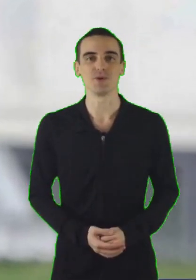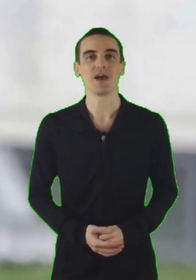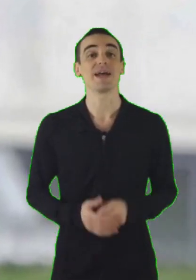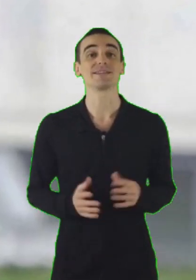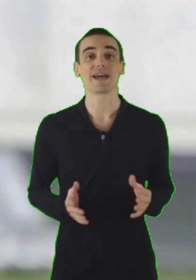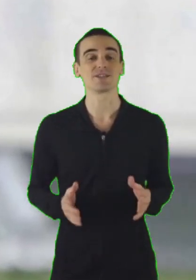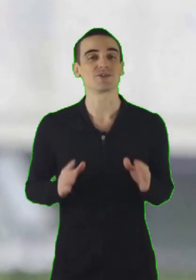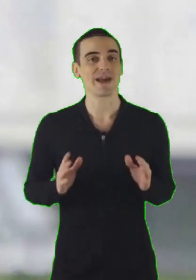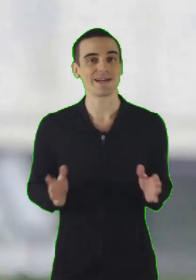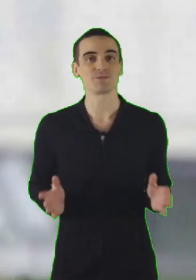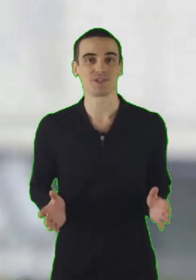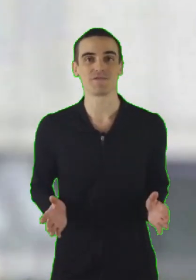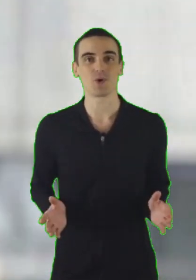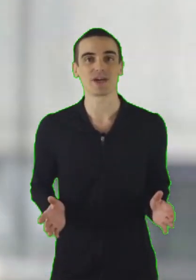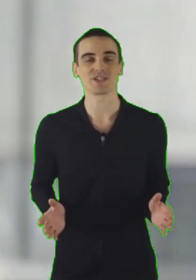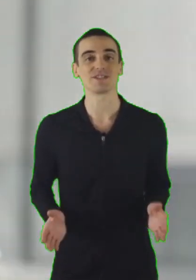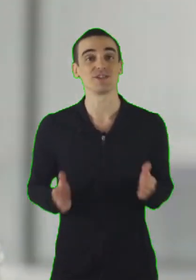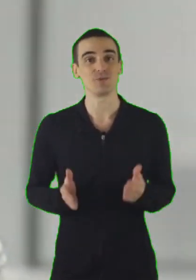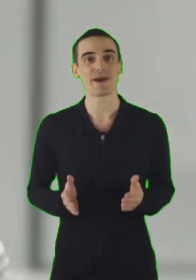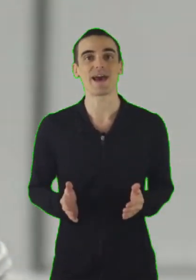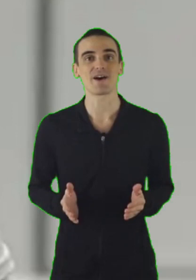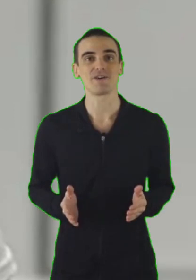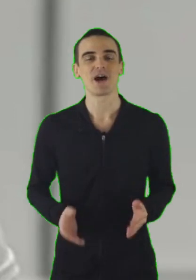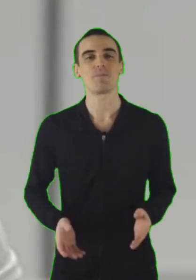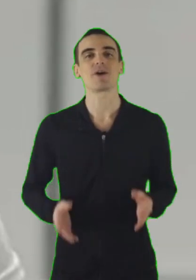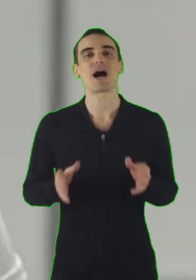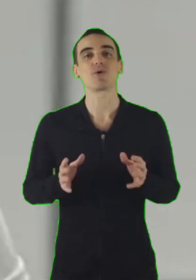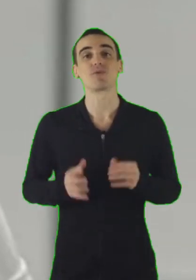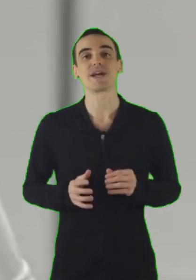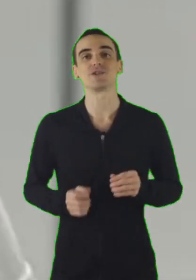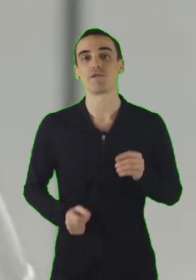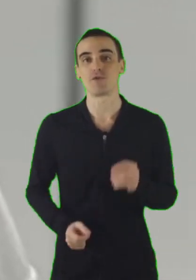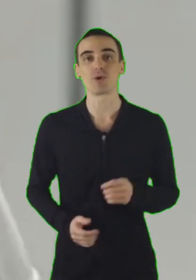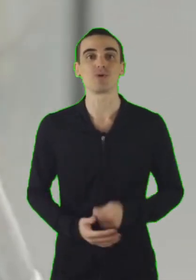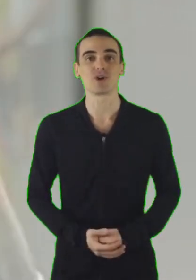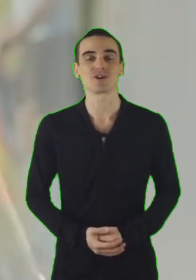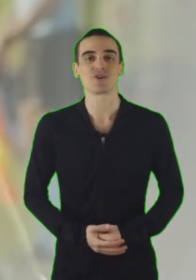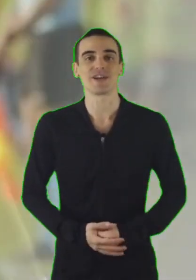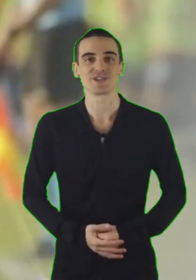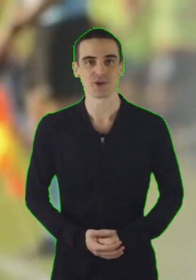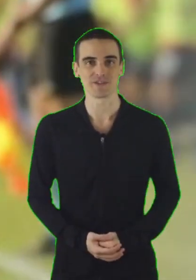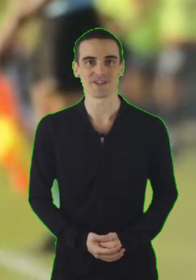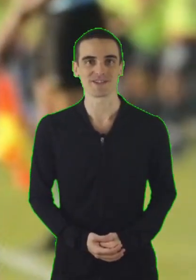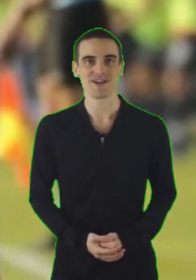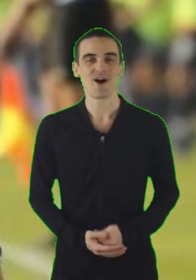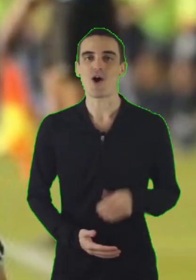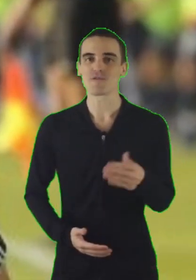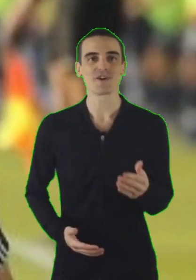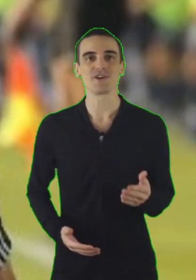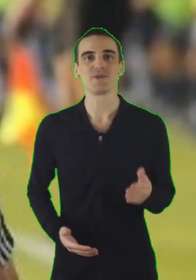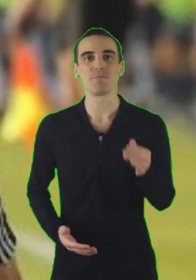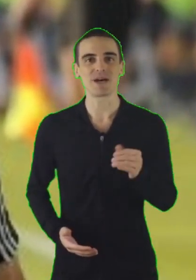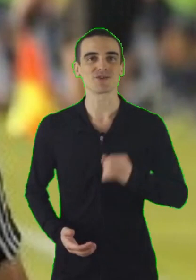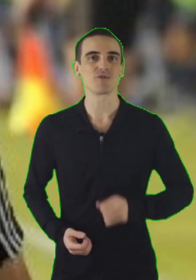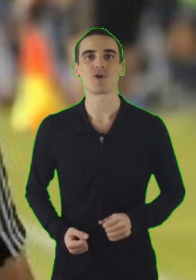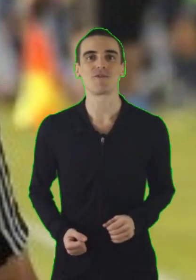Castro Ponce, Ronaldo reconhece o potencial do jovem meia para contribuir com a qualidade de jogo e o desempenho do Cruzeiro. Além disso, o